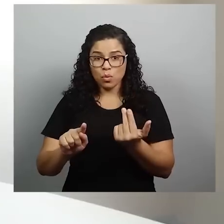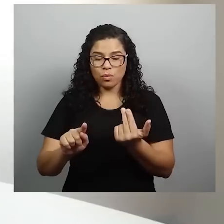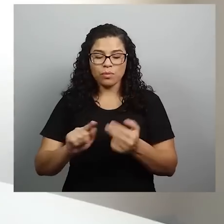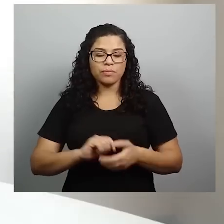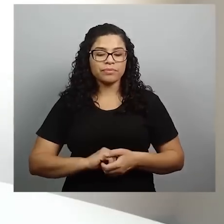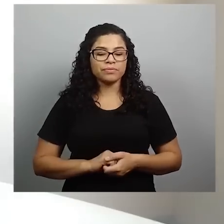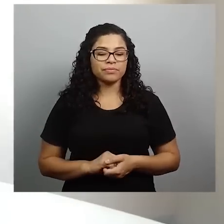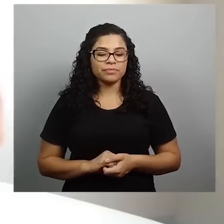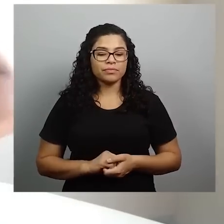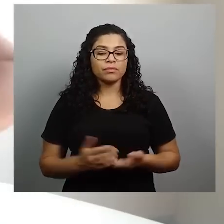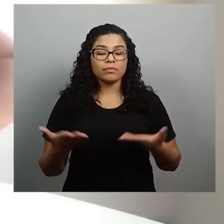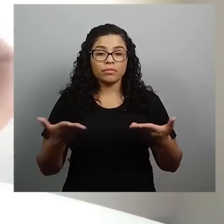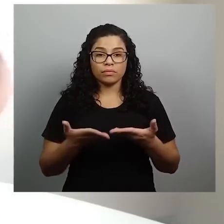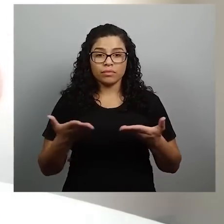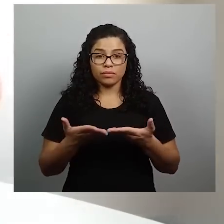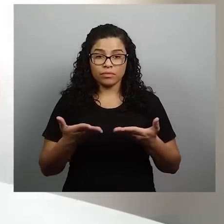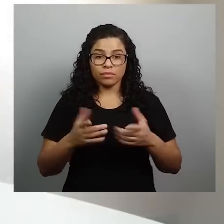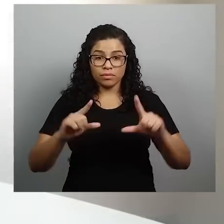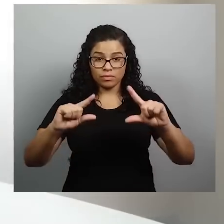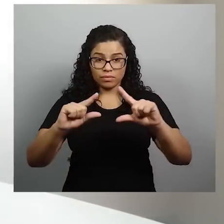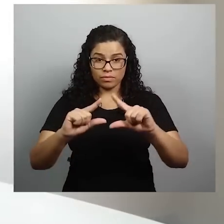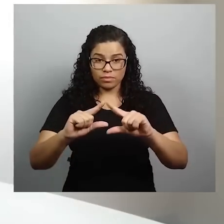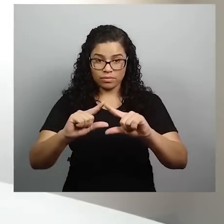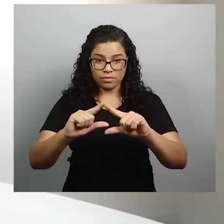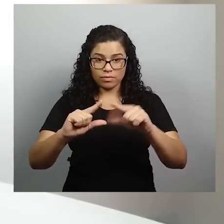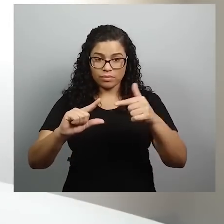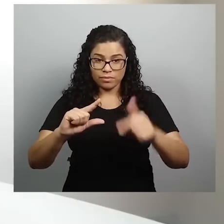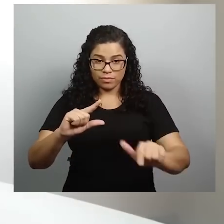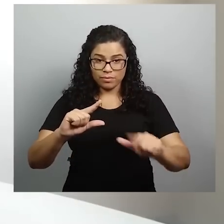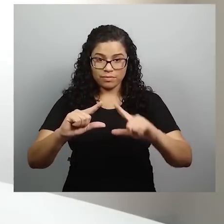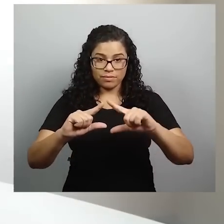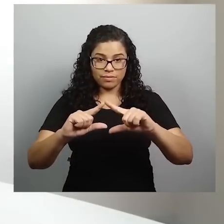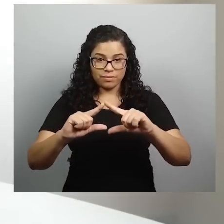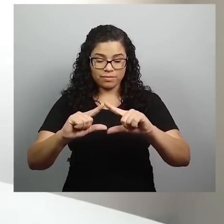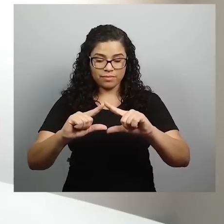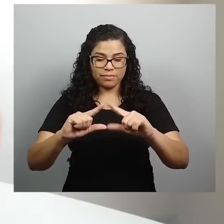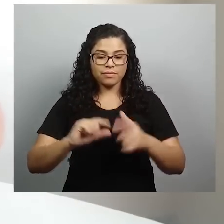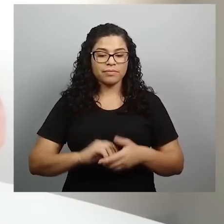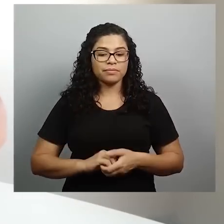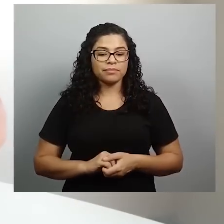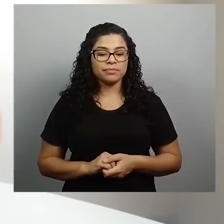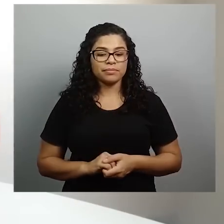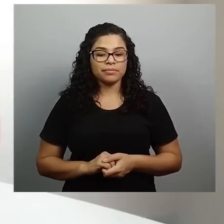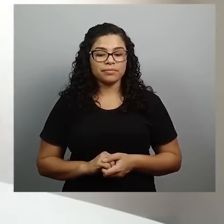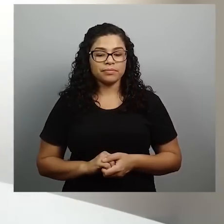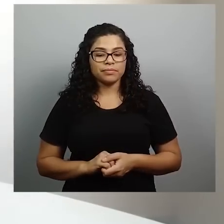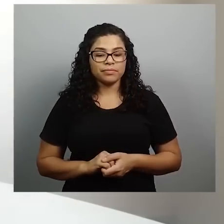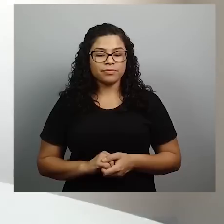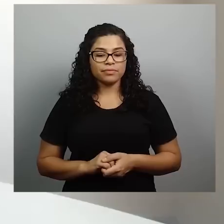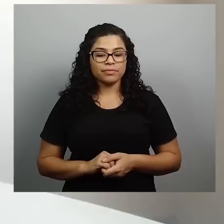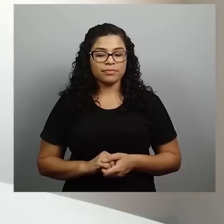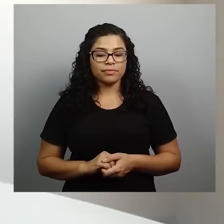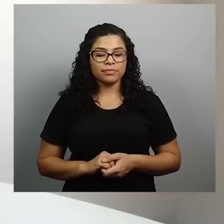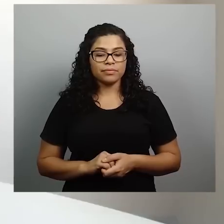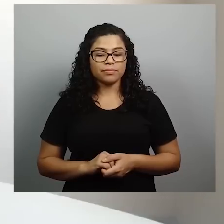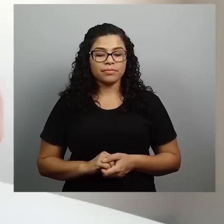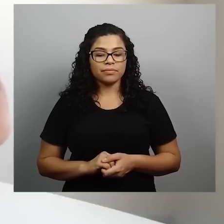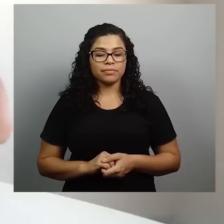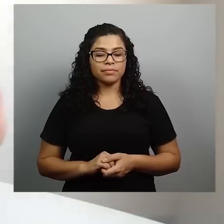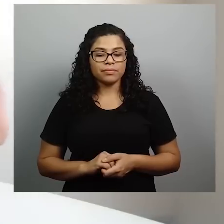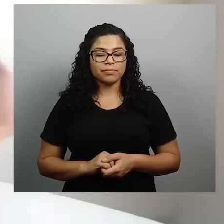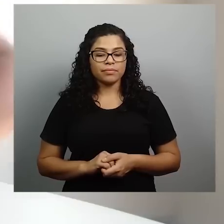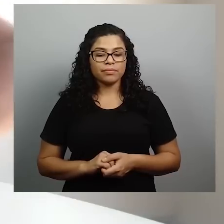Agora, você vai pegar este triângulo e você